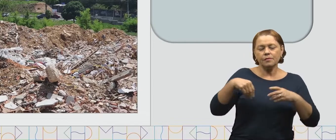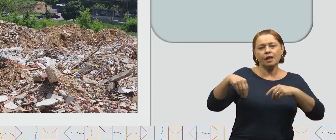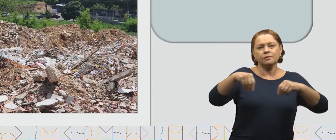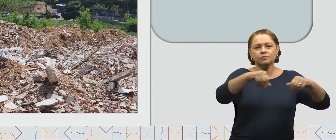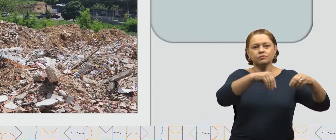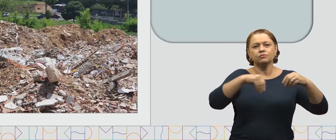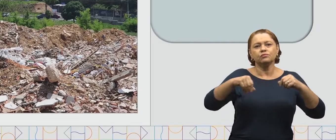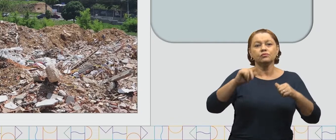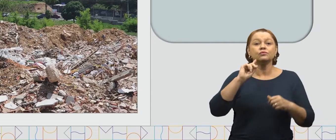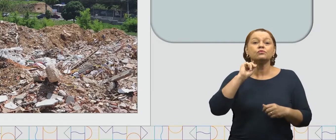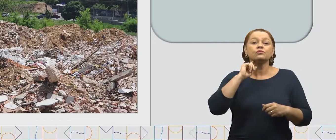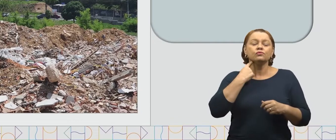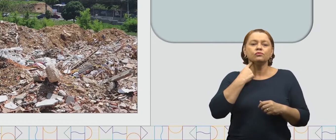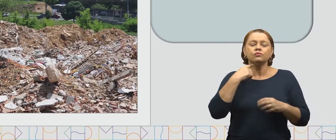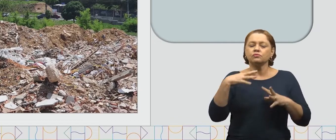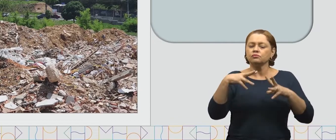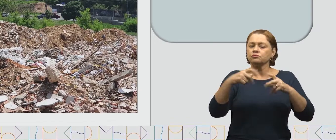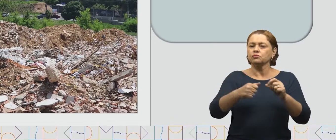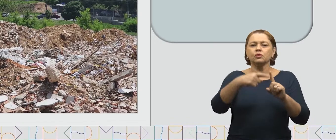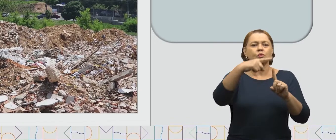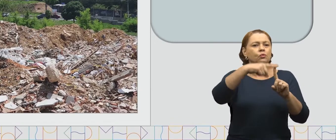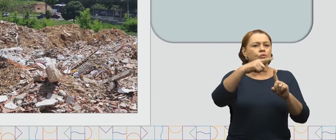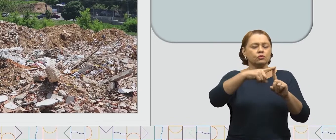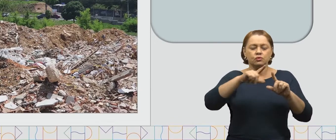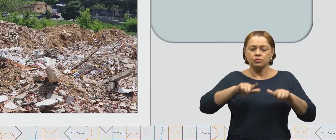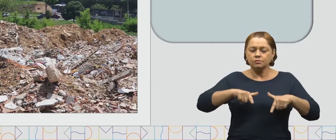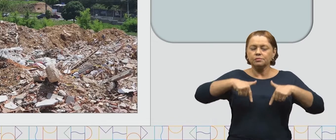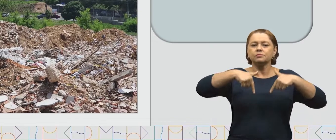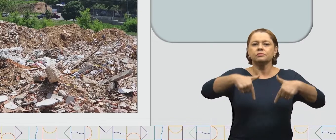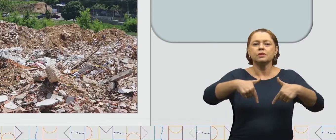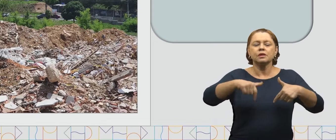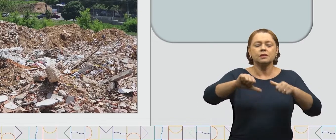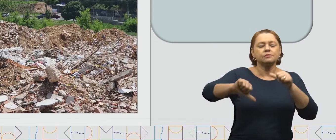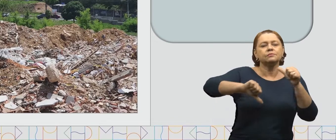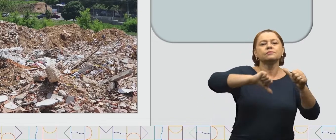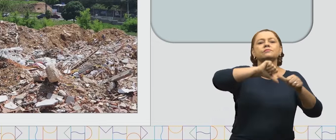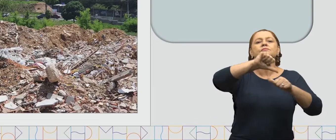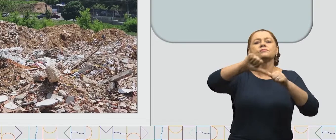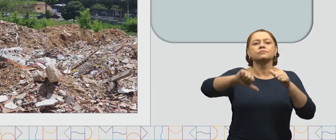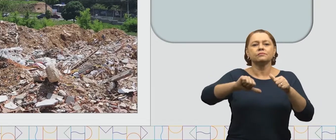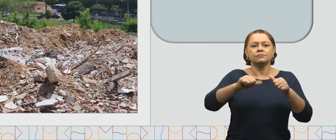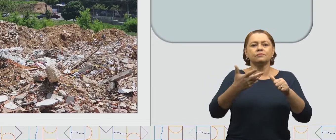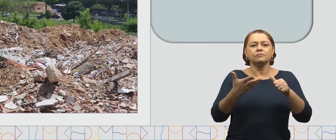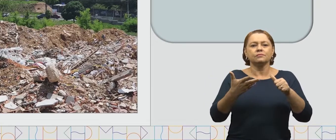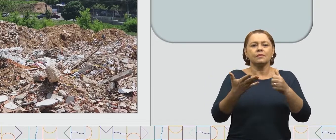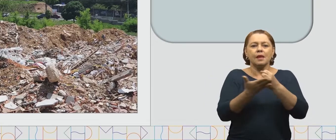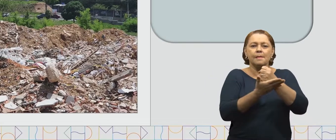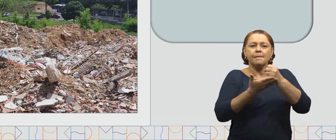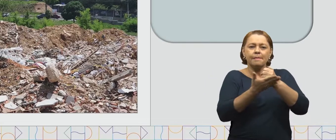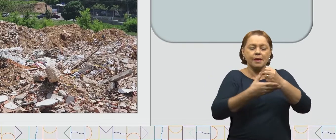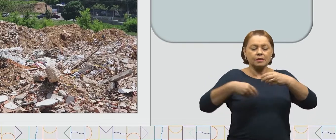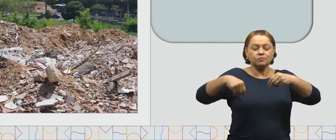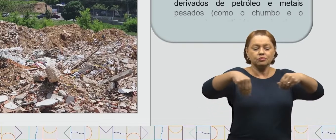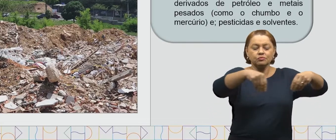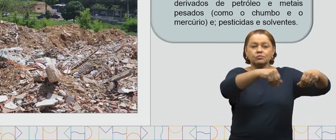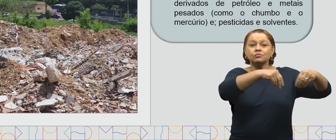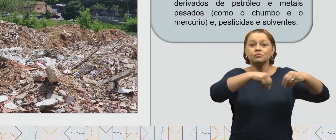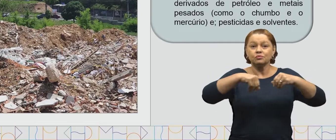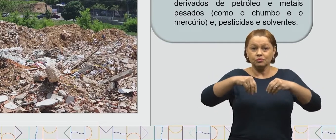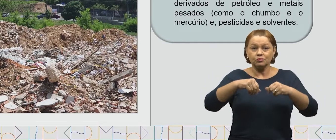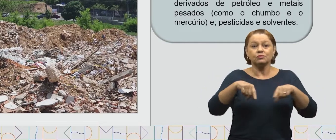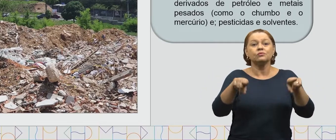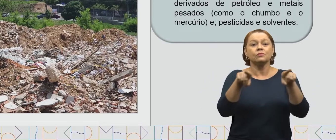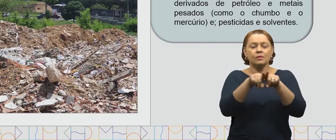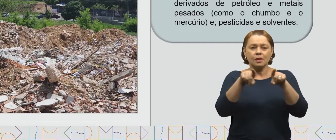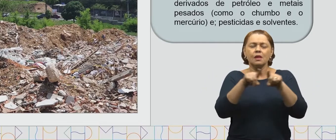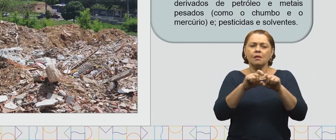do solo todo tipo de ação que produza mudança na estrutura e propriedade do solo.